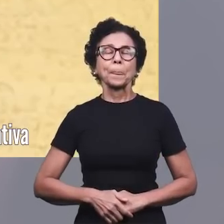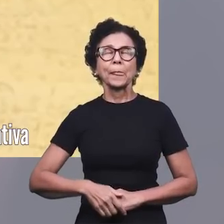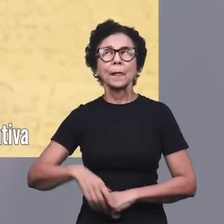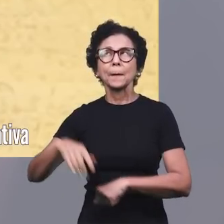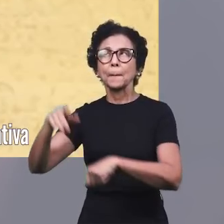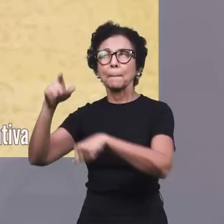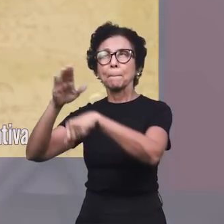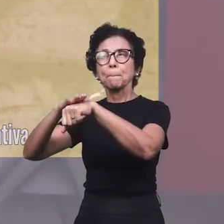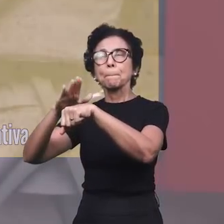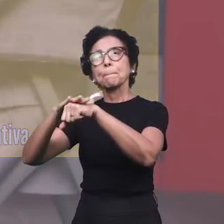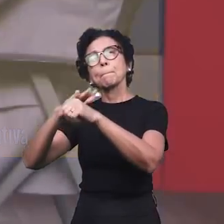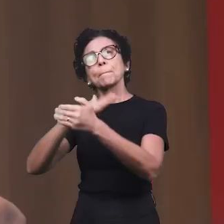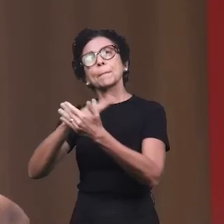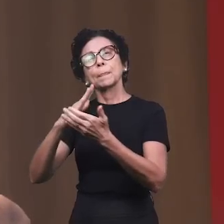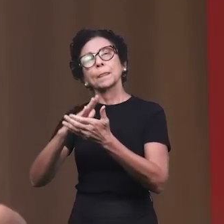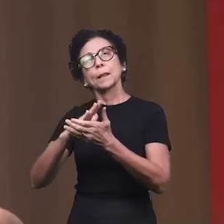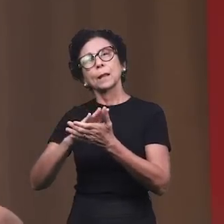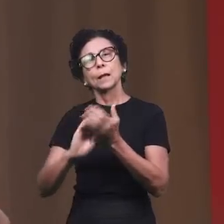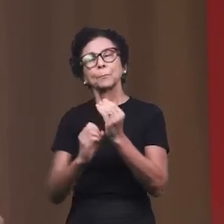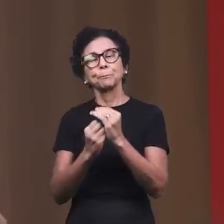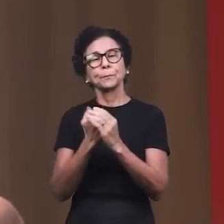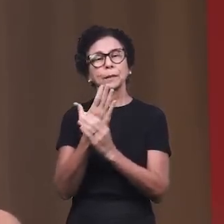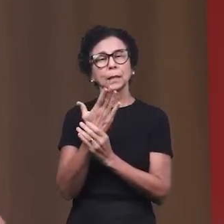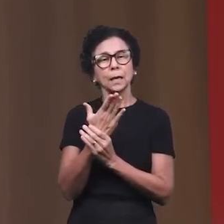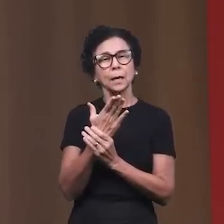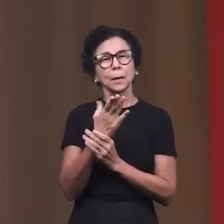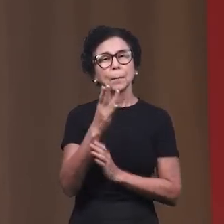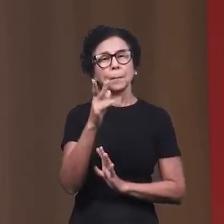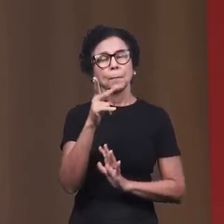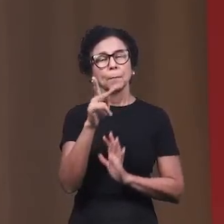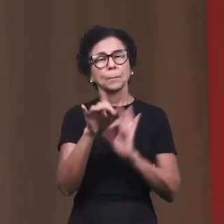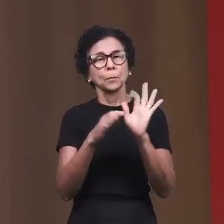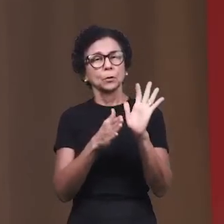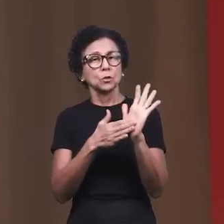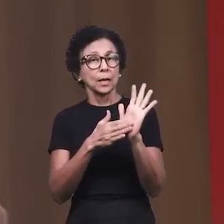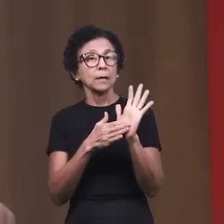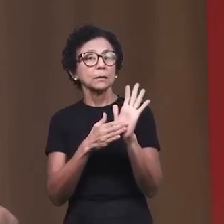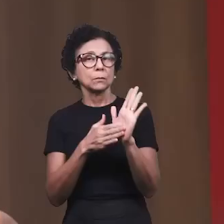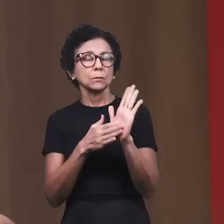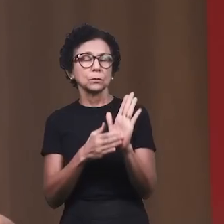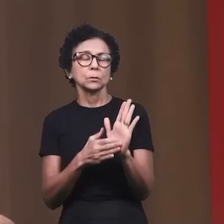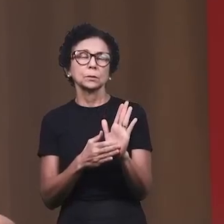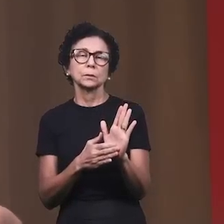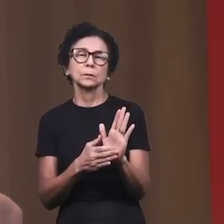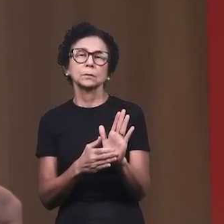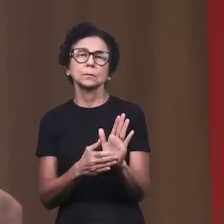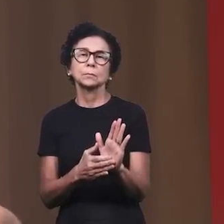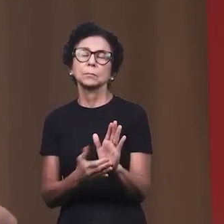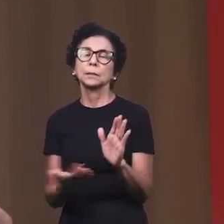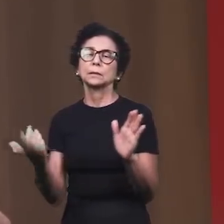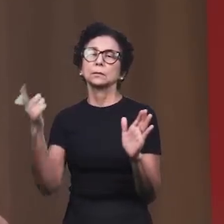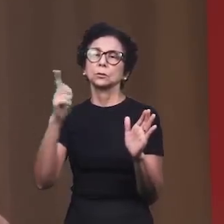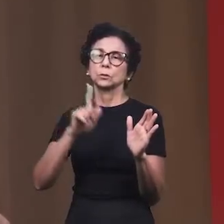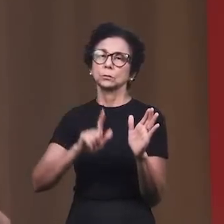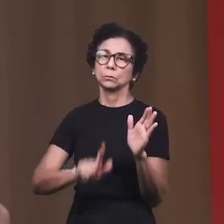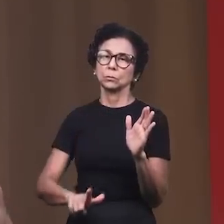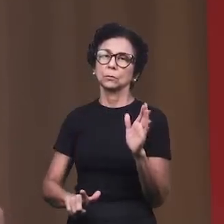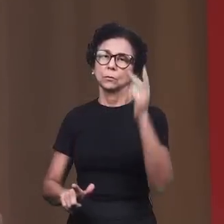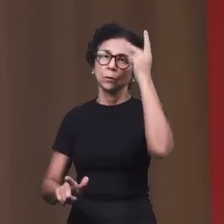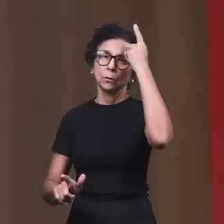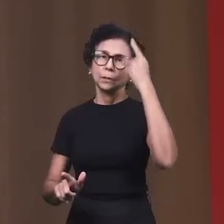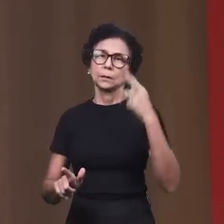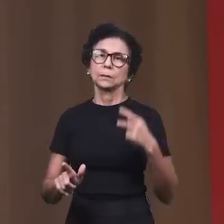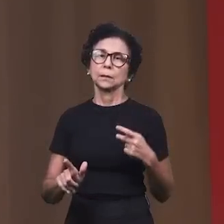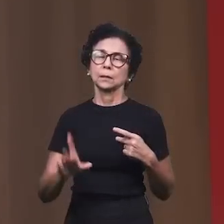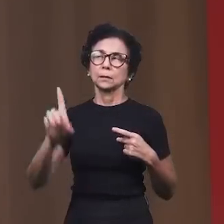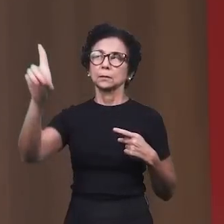criar situações, planos, projetos para voltar a se relacionar com o